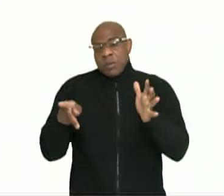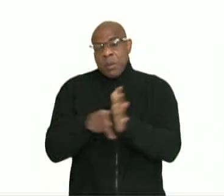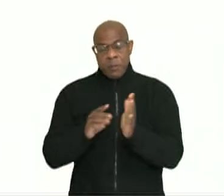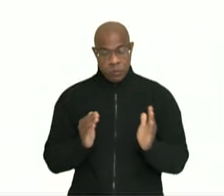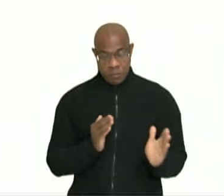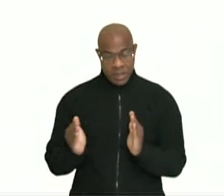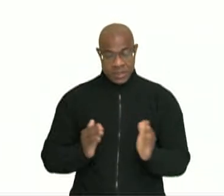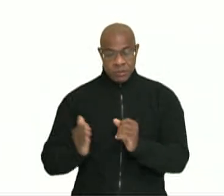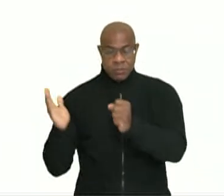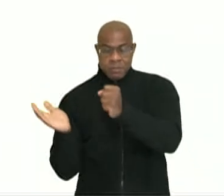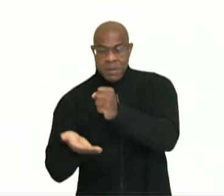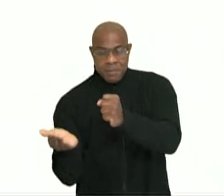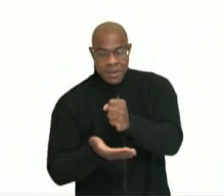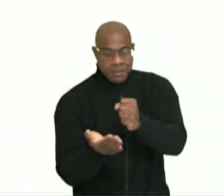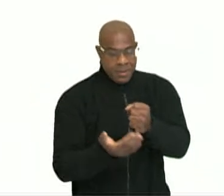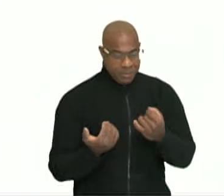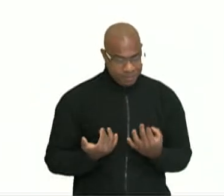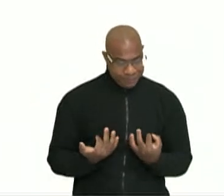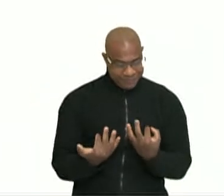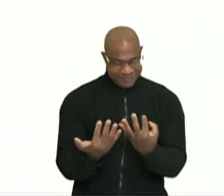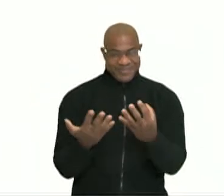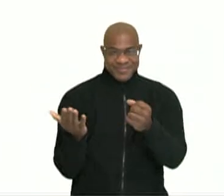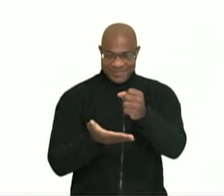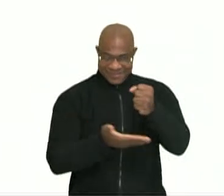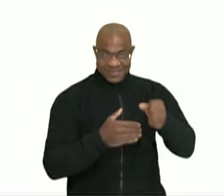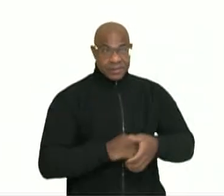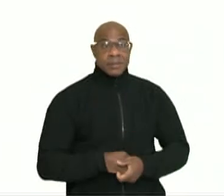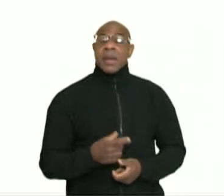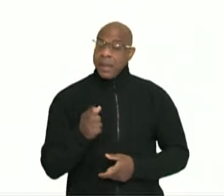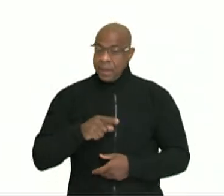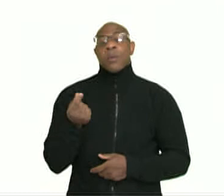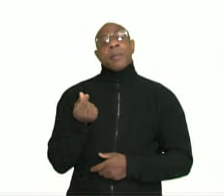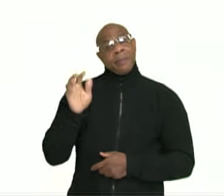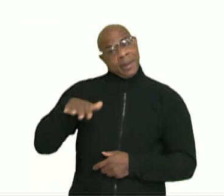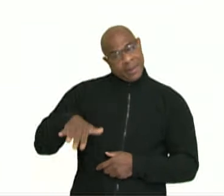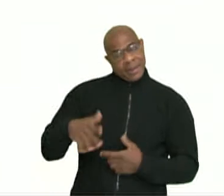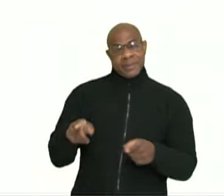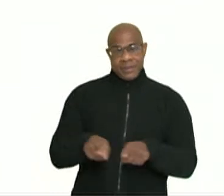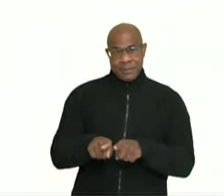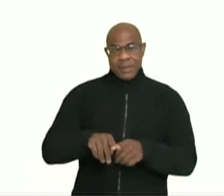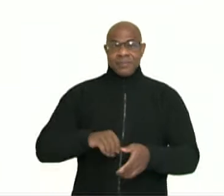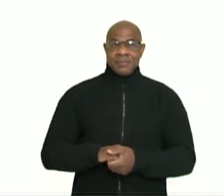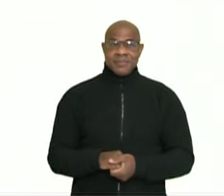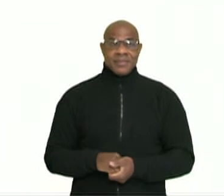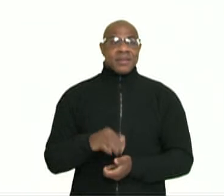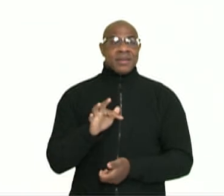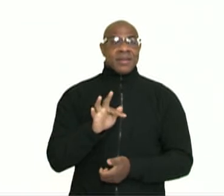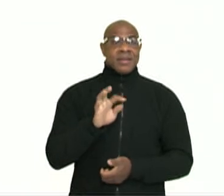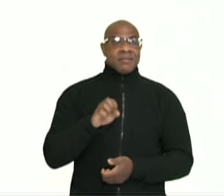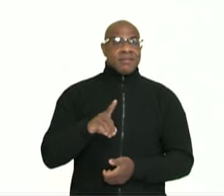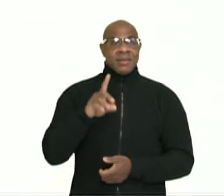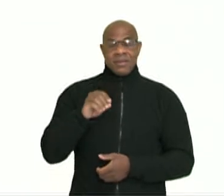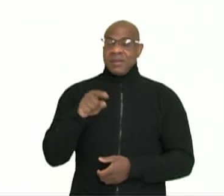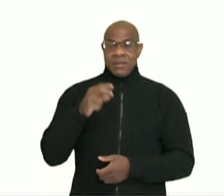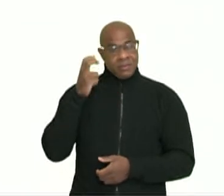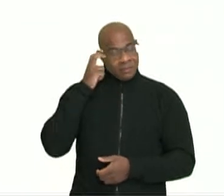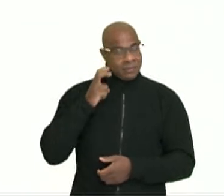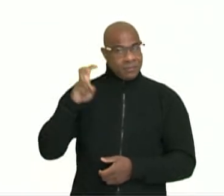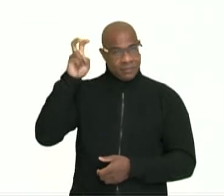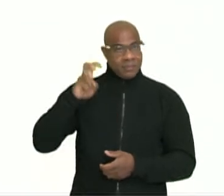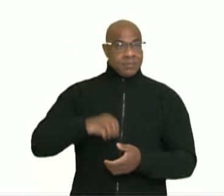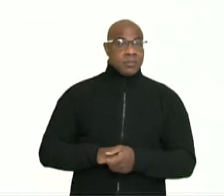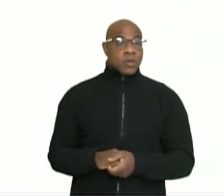em todos os comércios, além de serem mais baratas. Então, a Fernanda é esperta, ok? E no mês